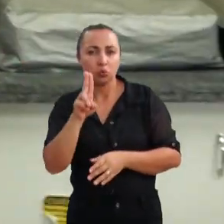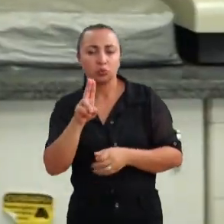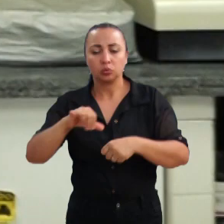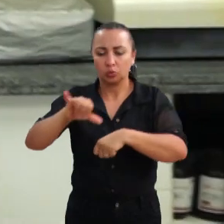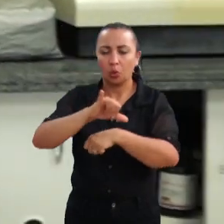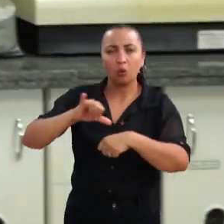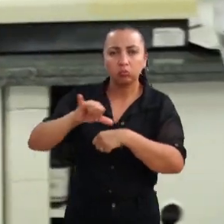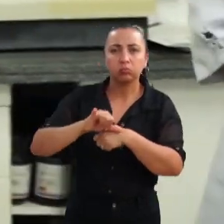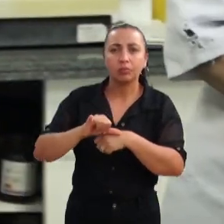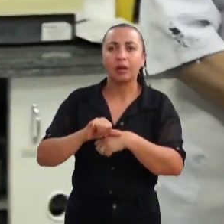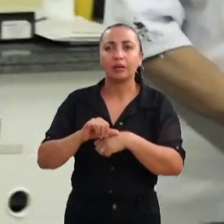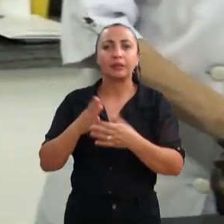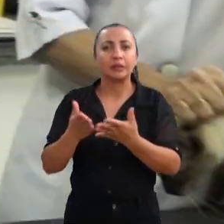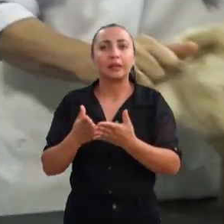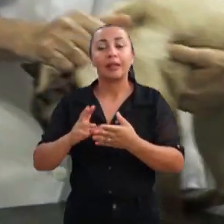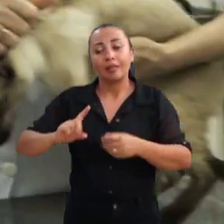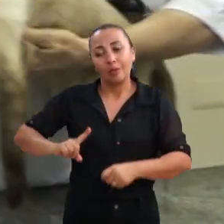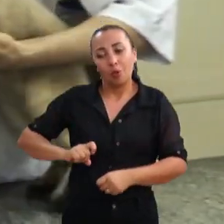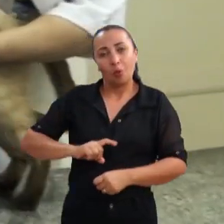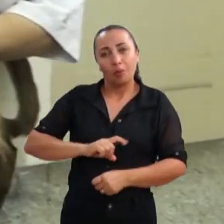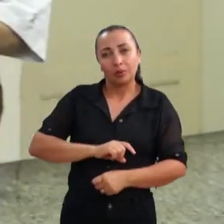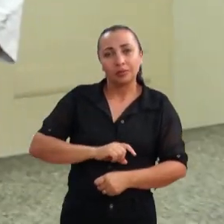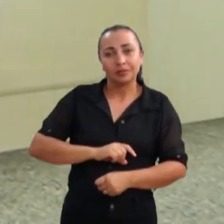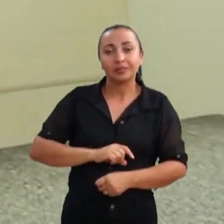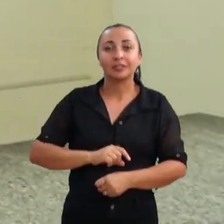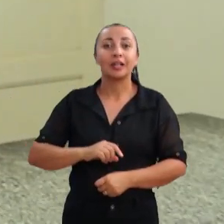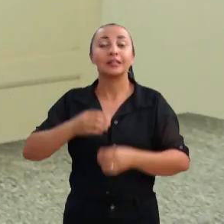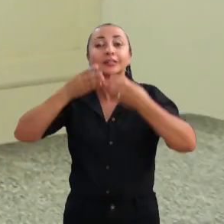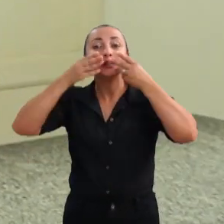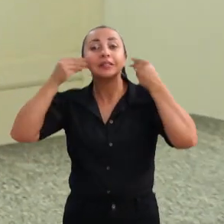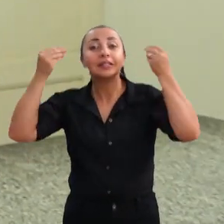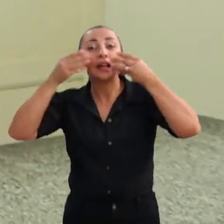usando a substância nos procedimentos cirúrgicos de